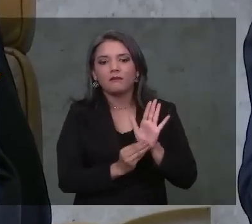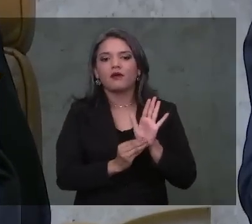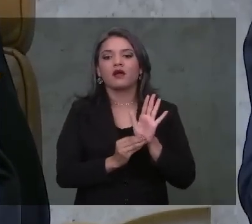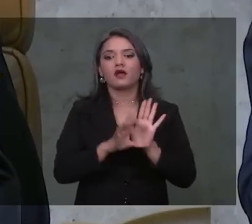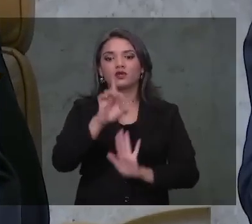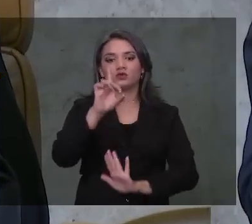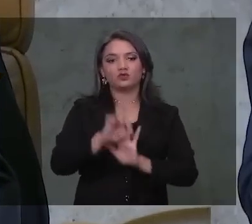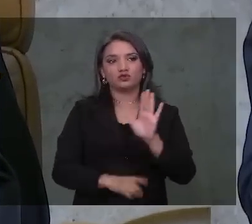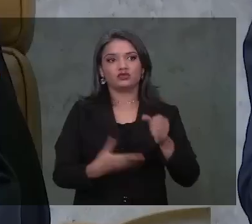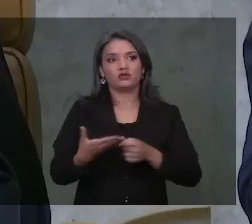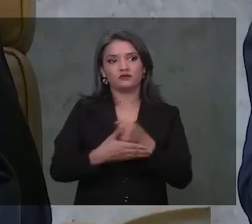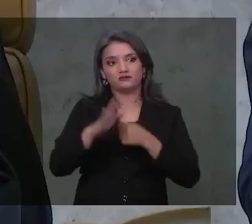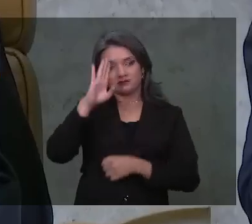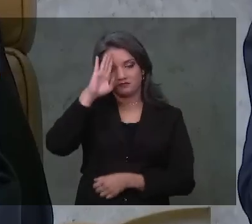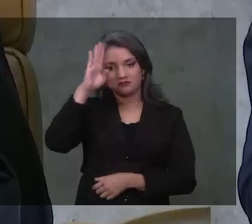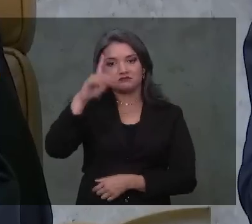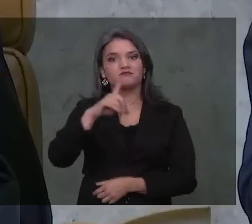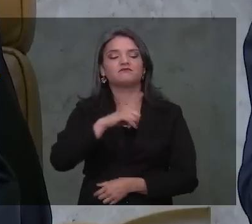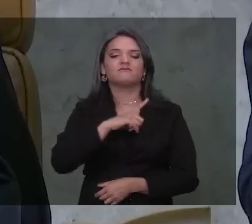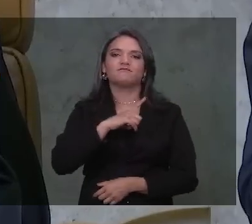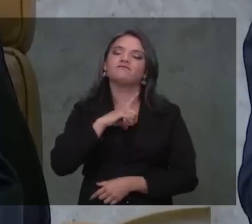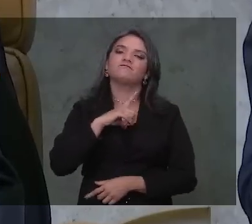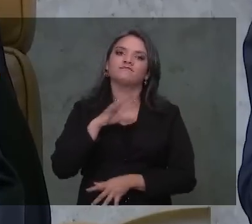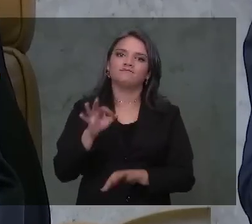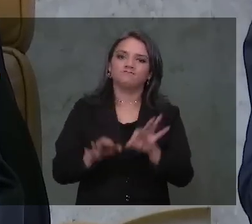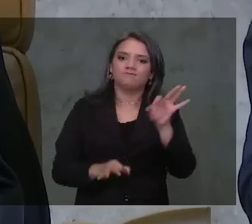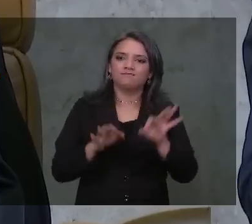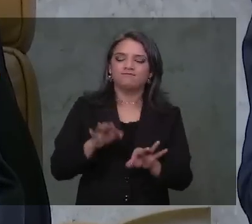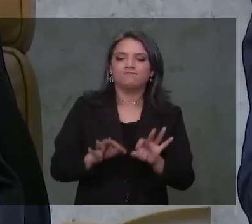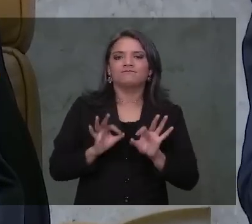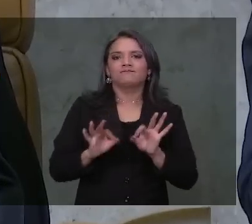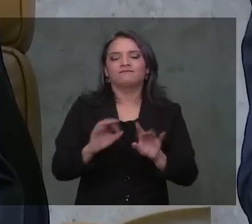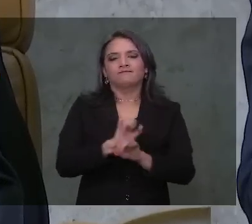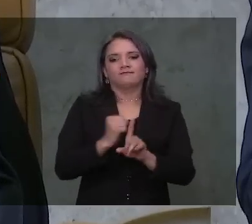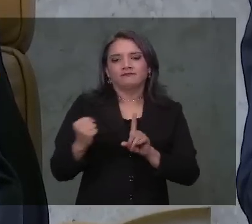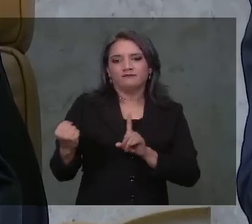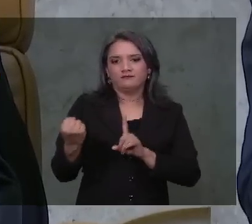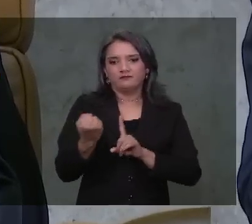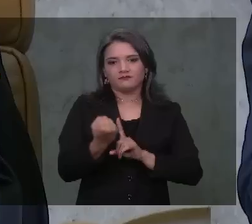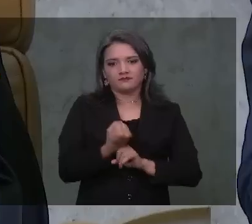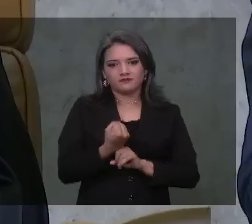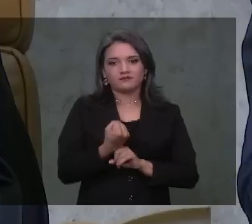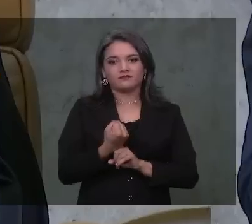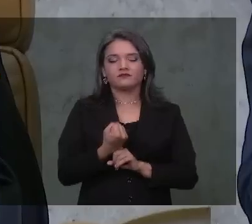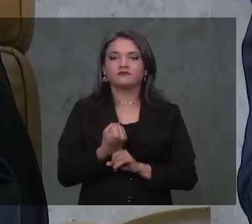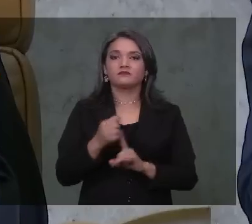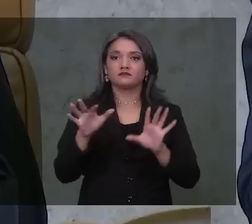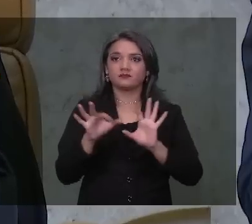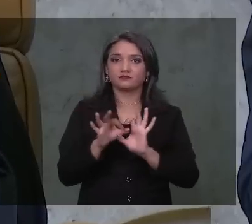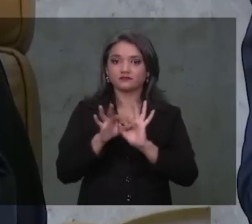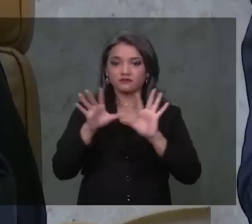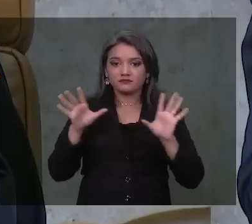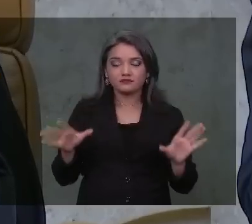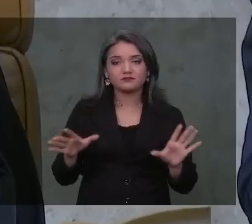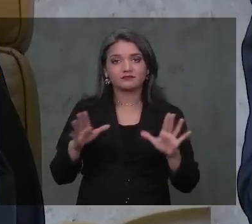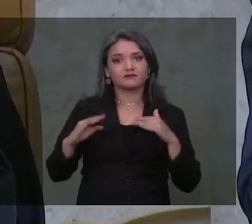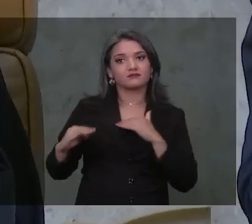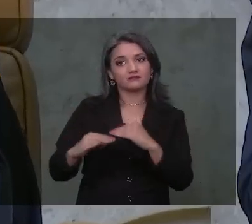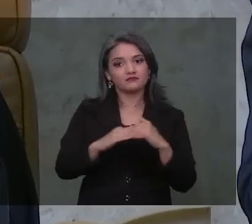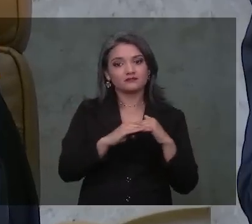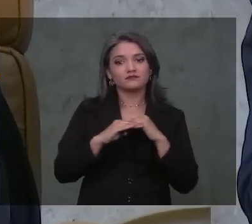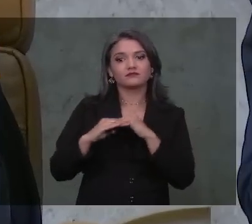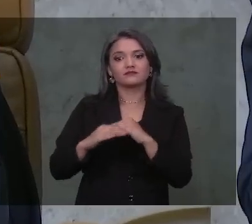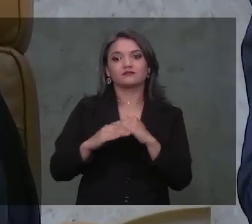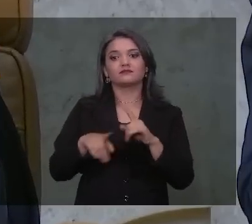fundamentais são a reserva mínima de justiça de uma sociedade, em termos de liberdade, igualdade